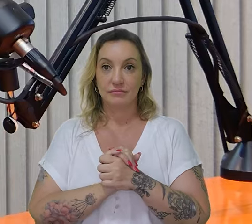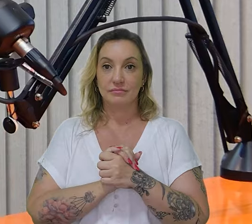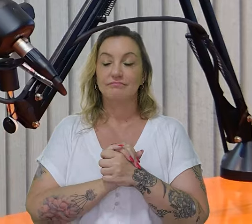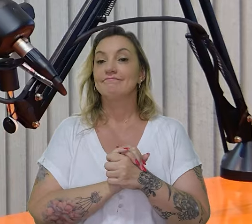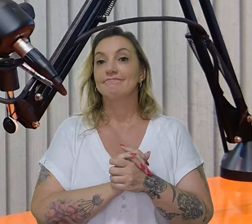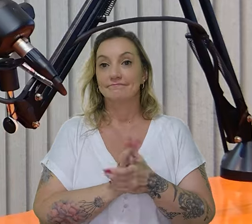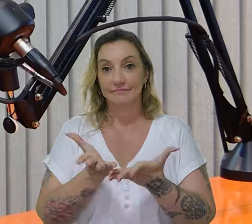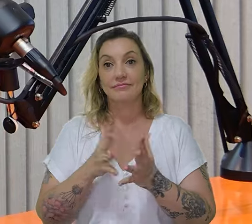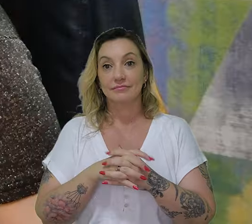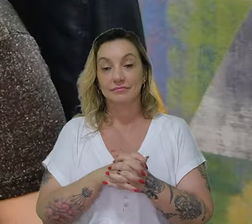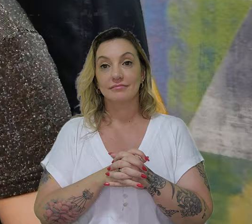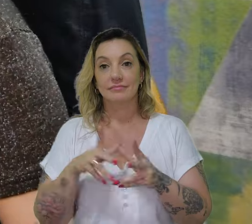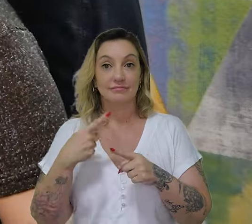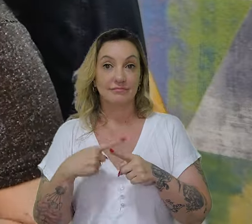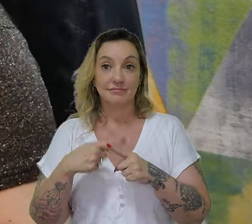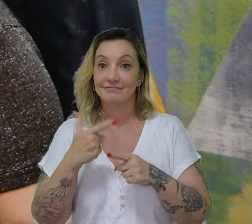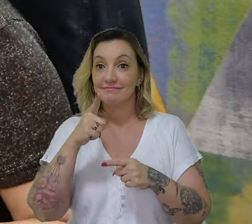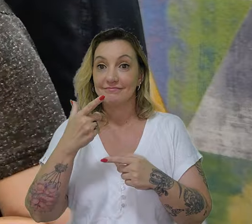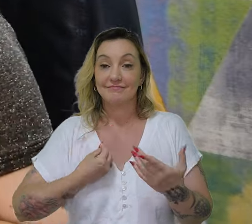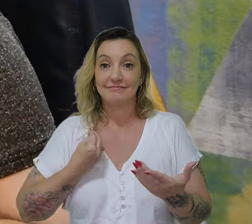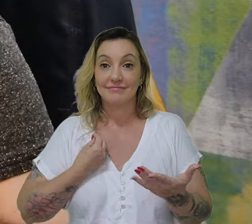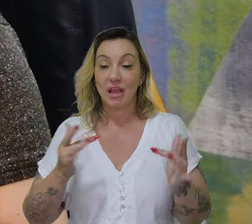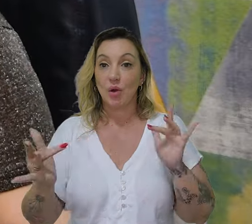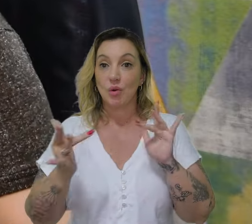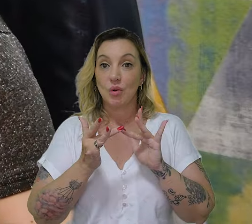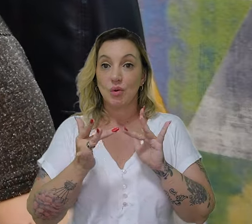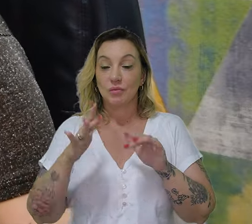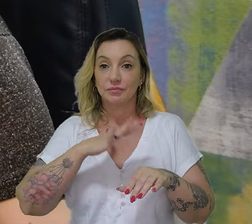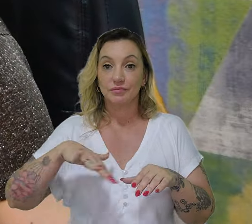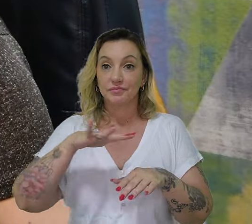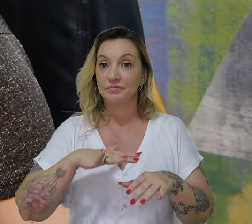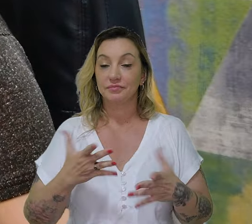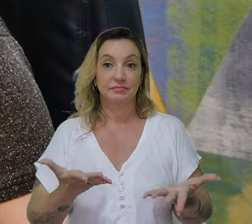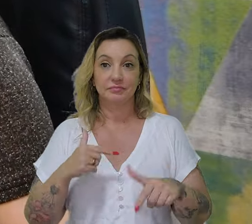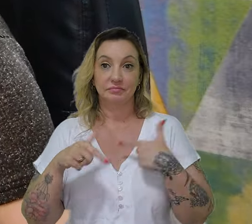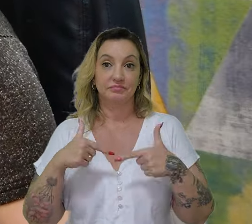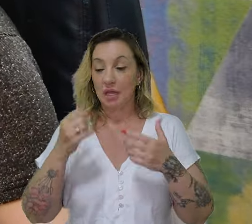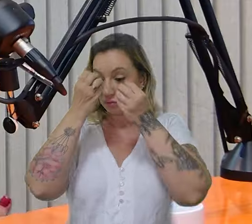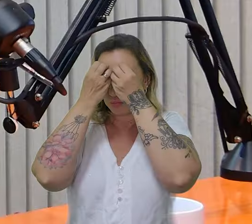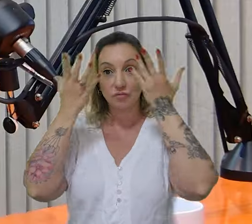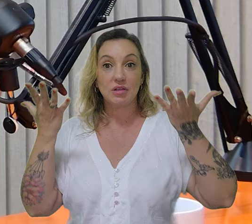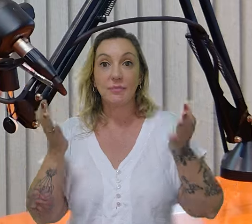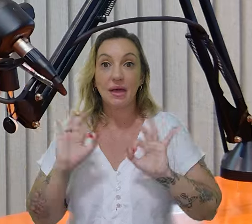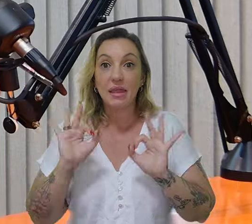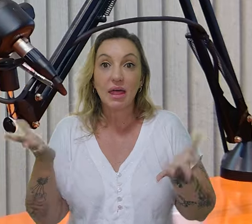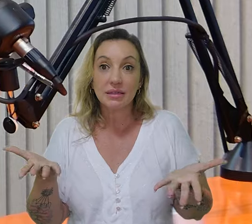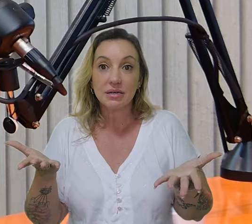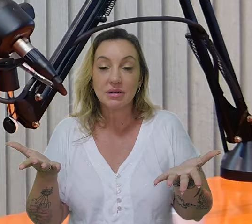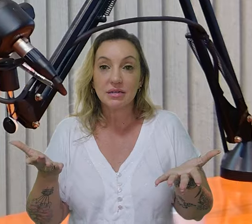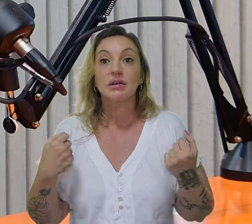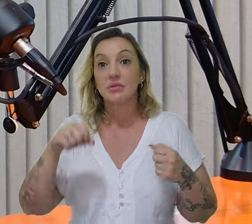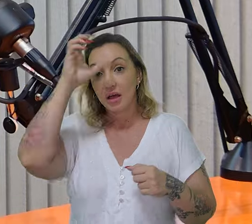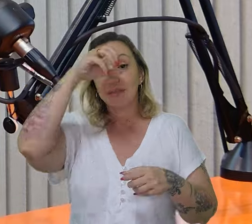vendo porque não existia essa conexão com o mercado né da Universidade sabia não sabia fazer isso eu deveria